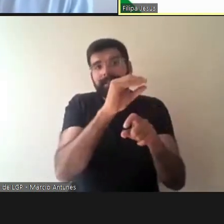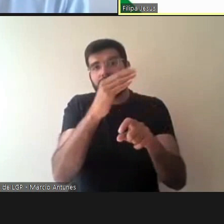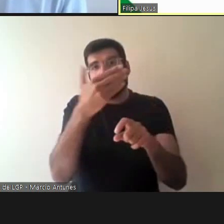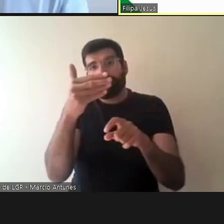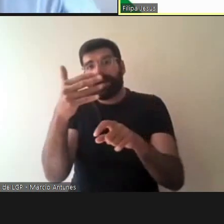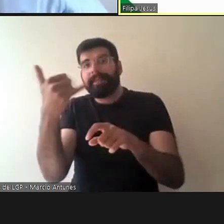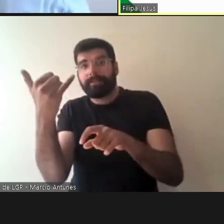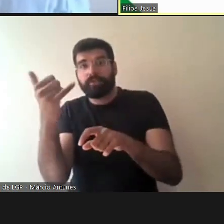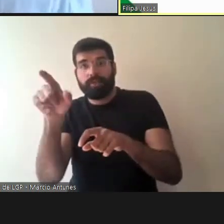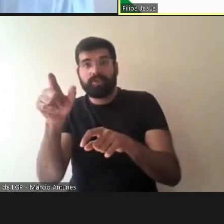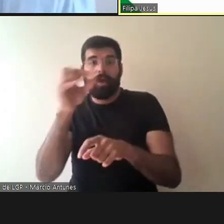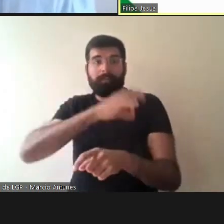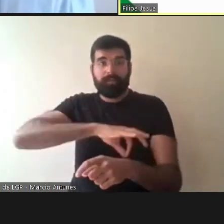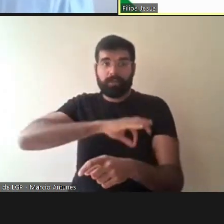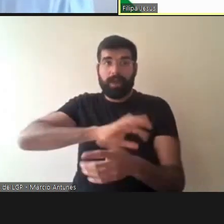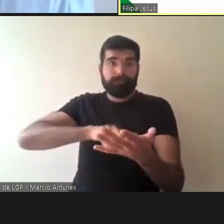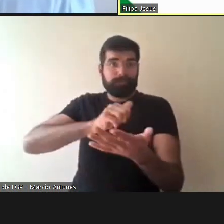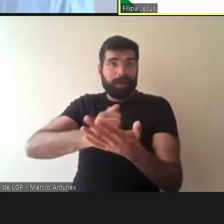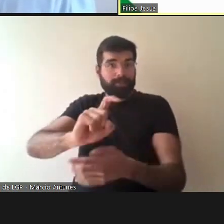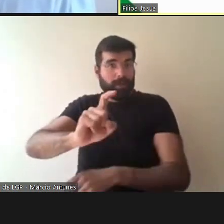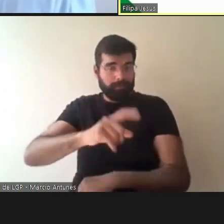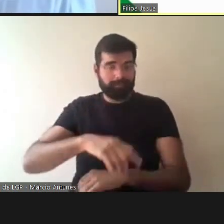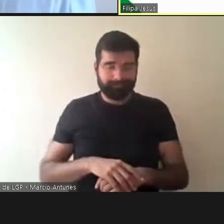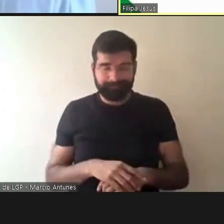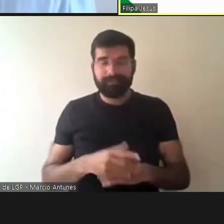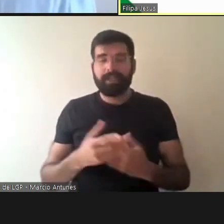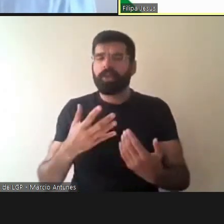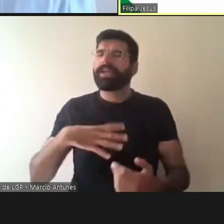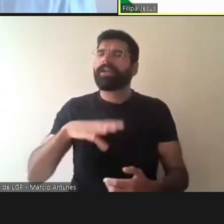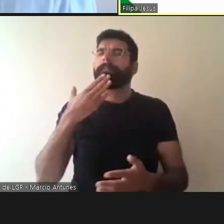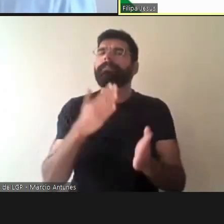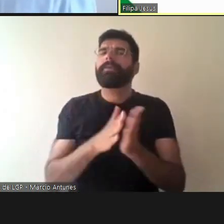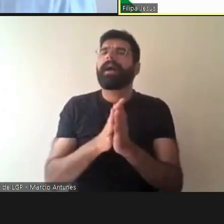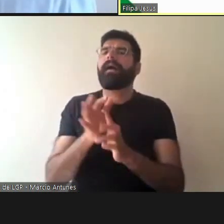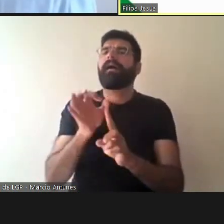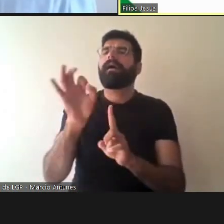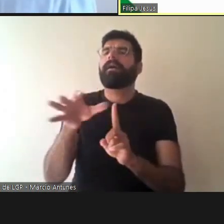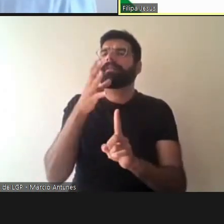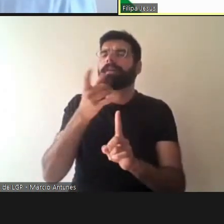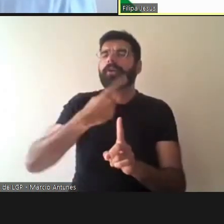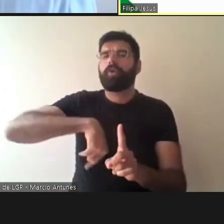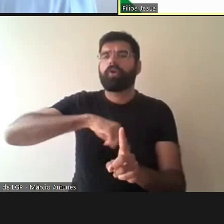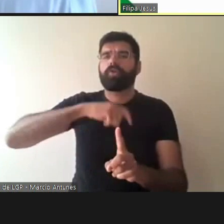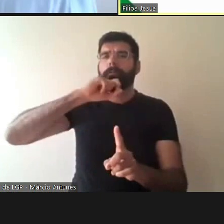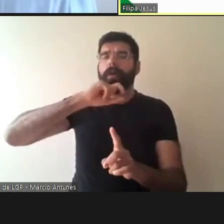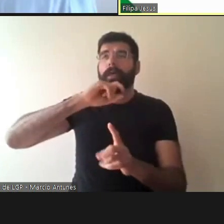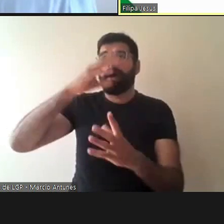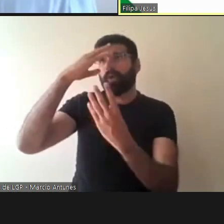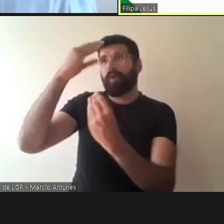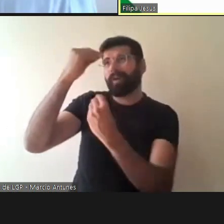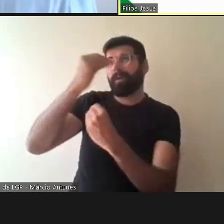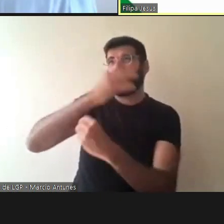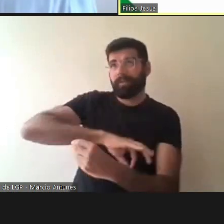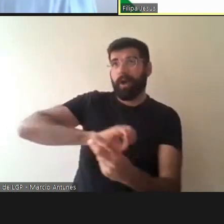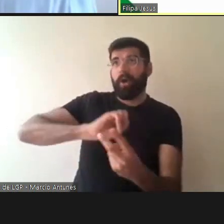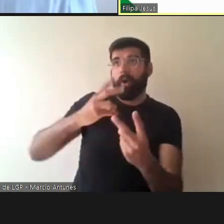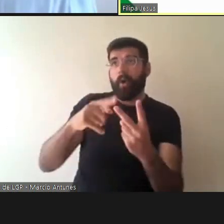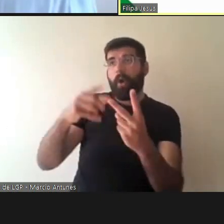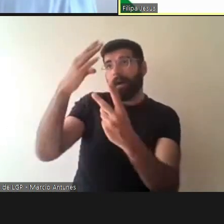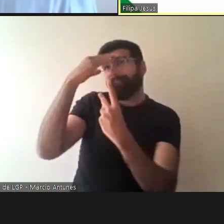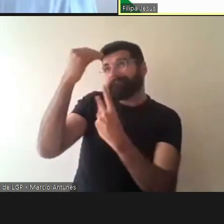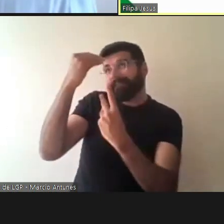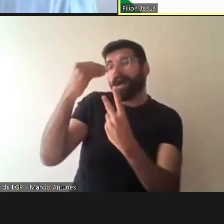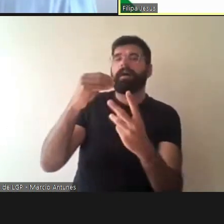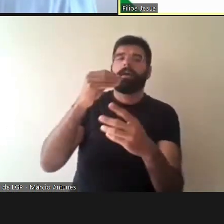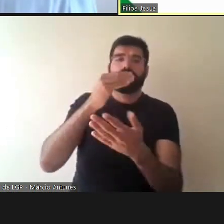profissional. Já agora aproveito para dizer que nós podemos fazer uma qualificação profissional, uma qualificação escolar ou